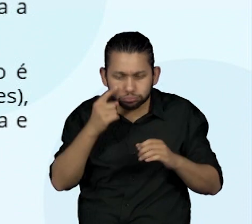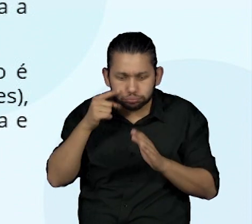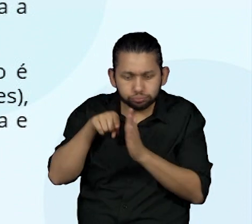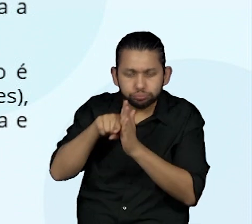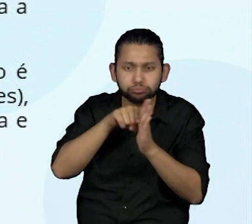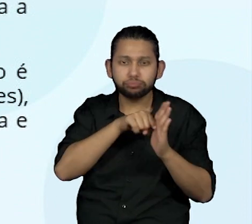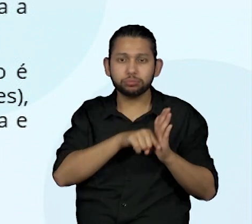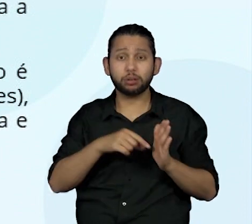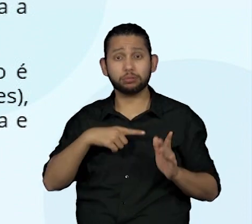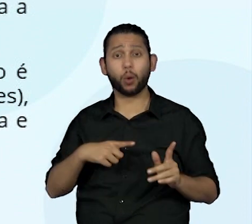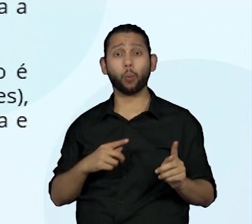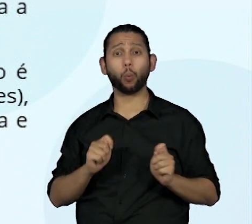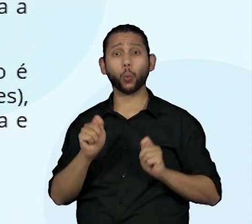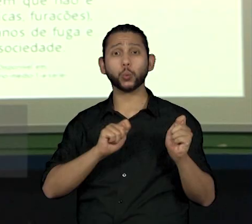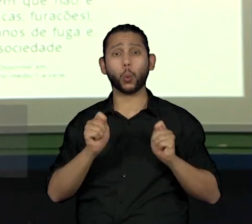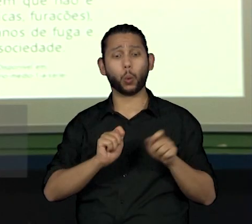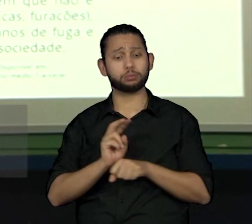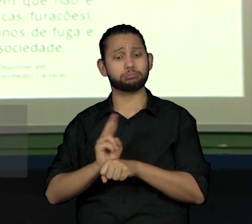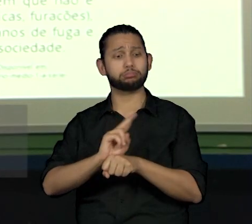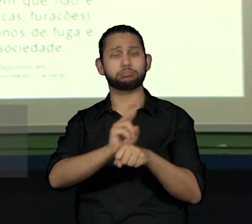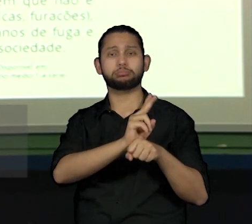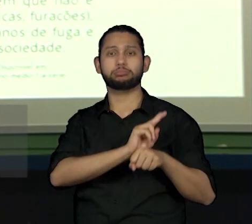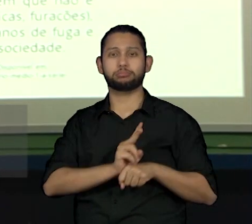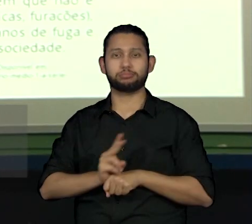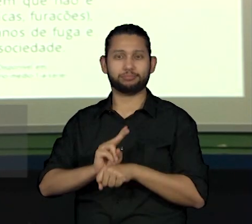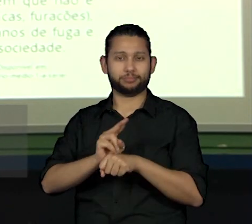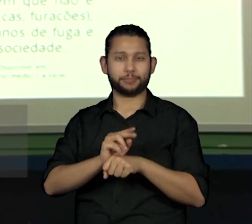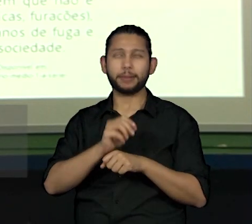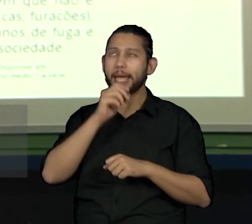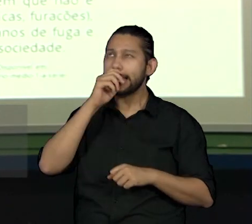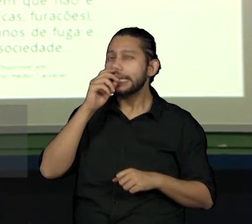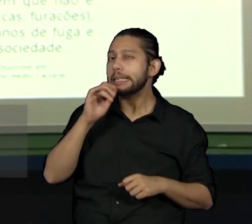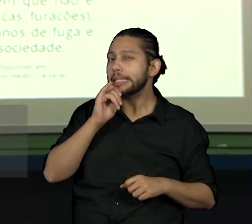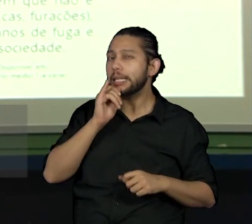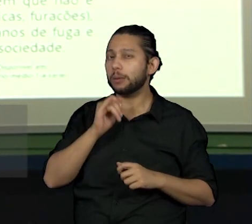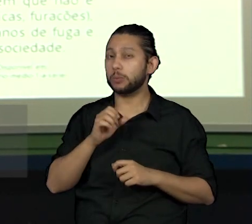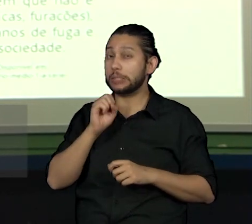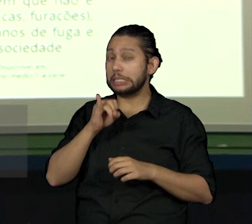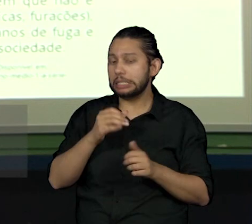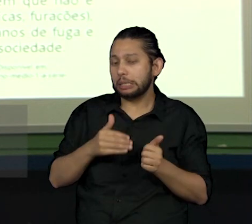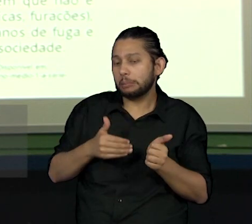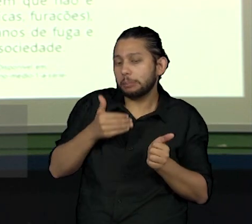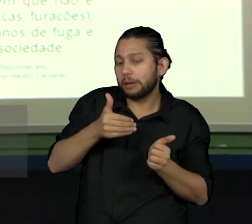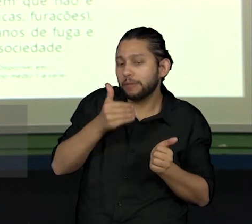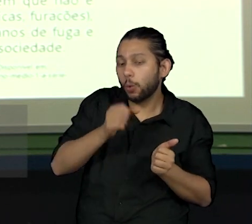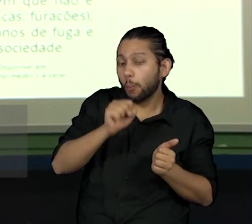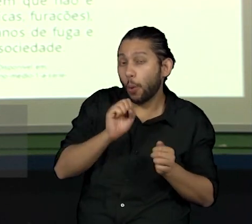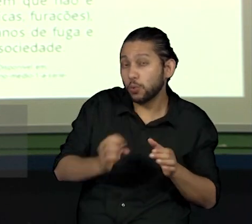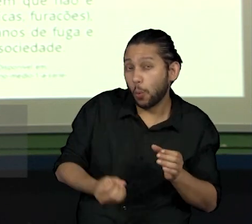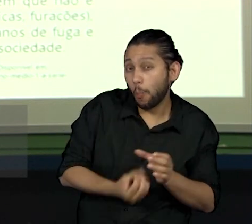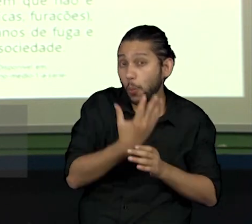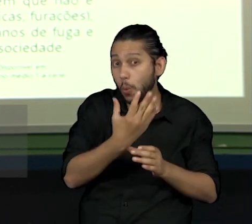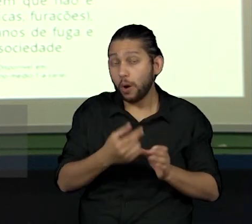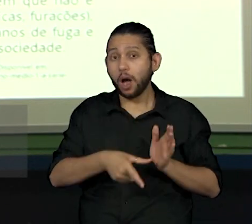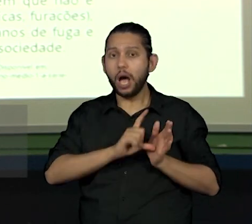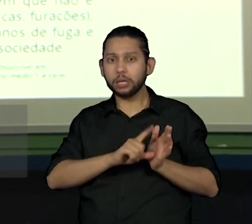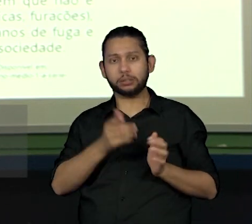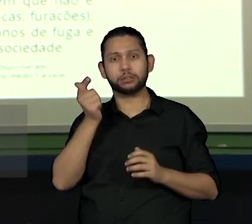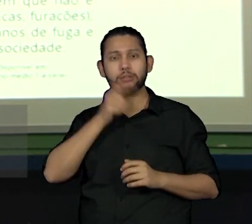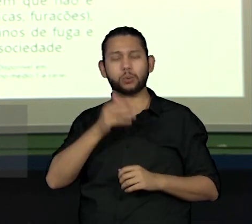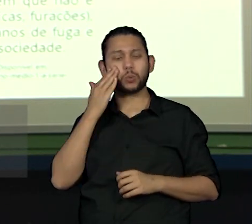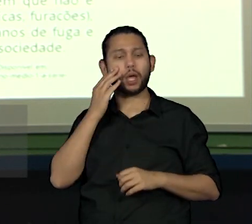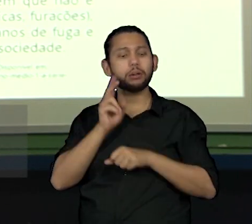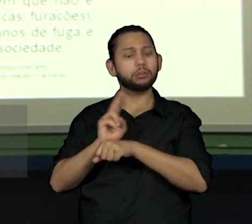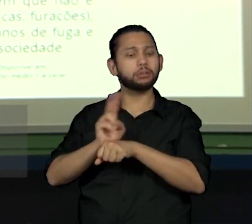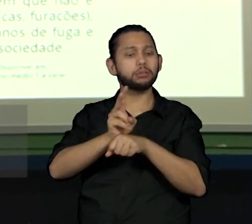um controle. Eles sabem quando que, não sabem, mas eles têm uma ideia de quando pode acontecer uma